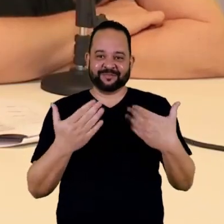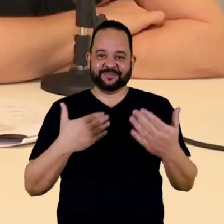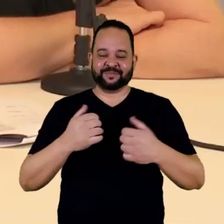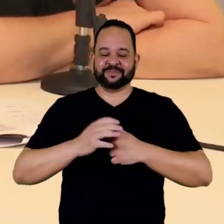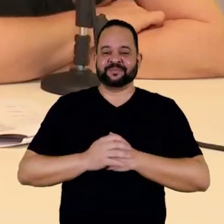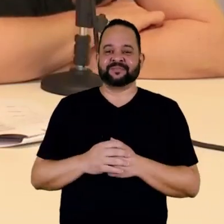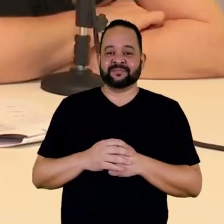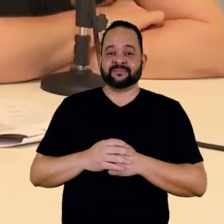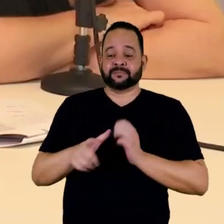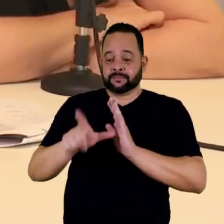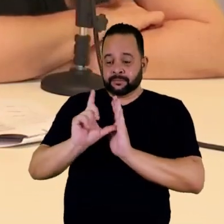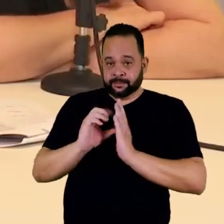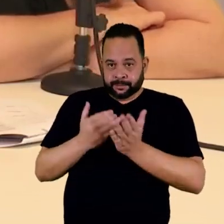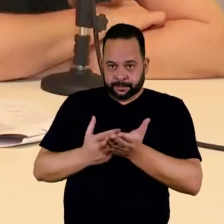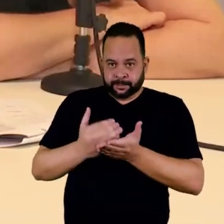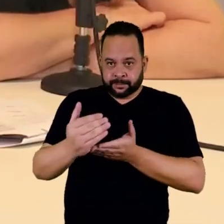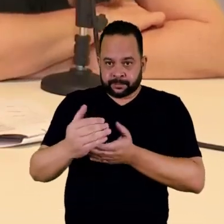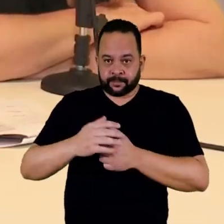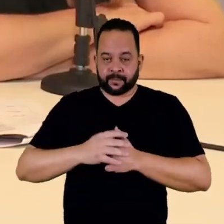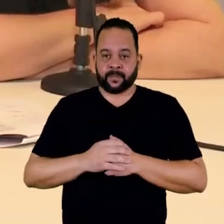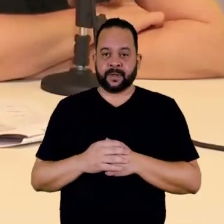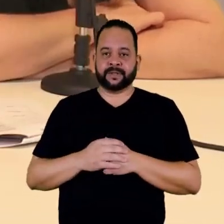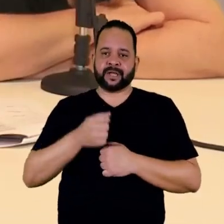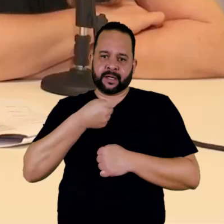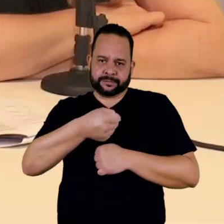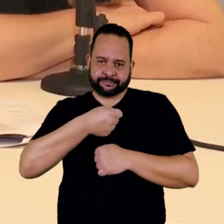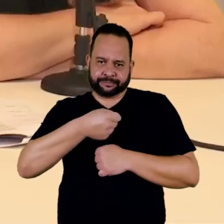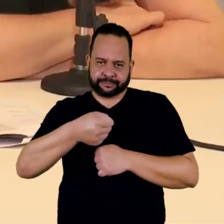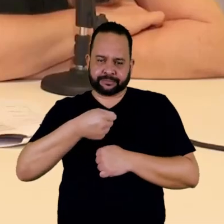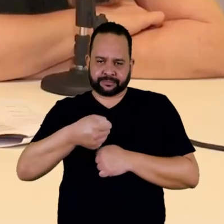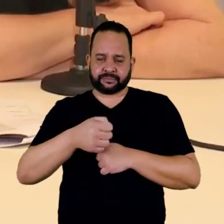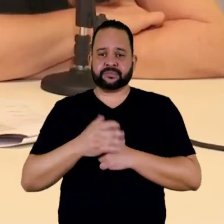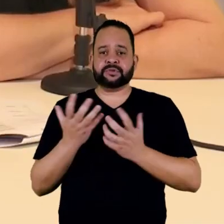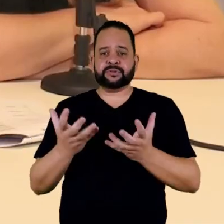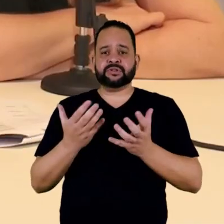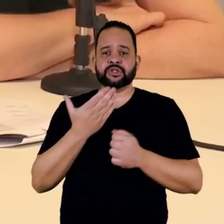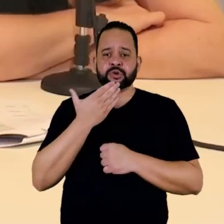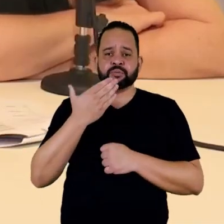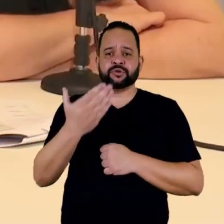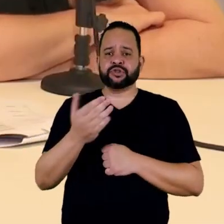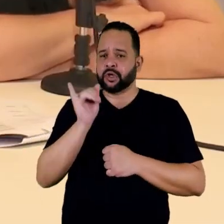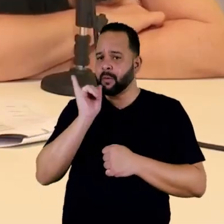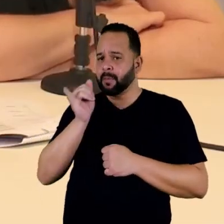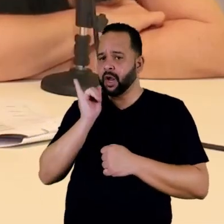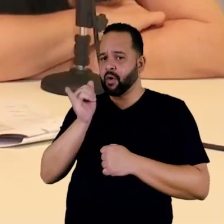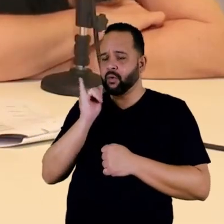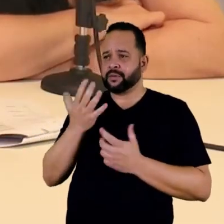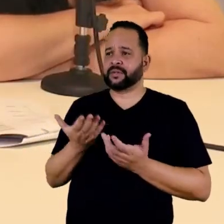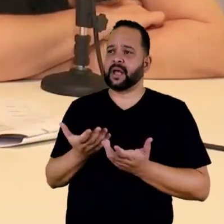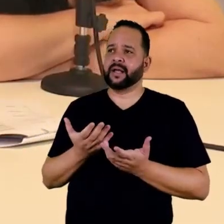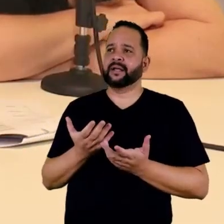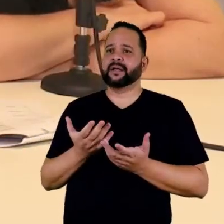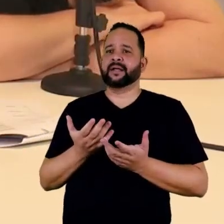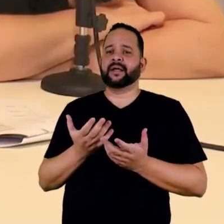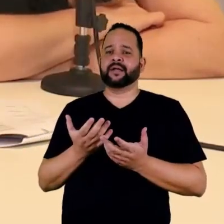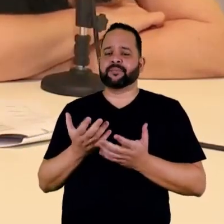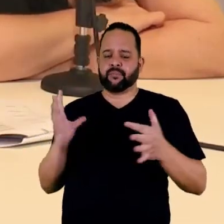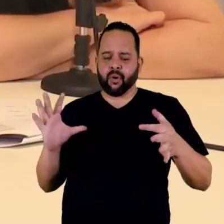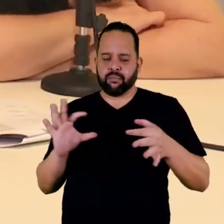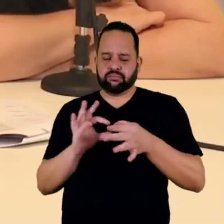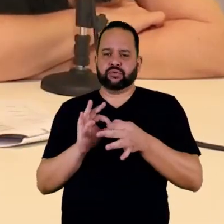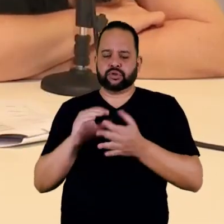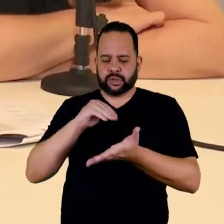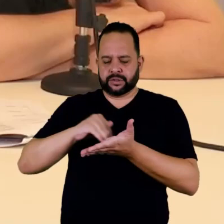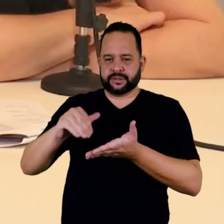bate-papo antes de começarmos Então a nossa entrevista Queria te pedir para contar Qual é a ligação da Secretaria da